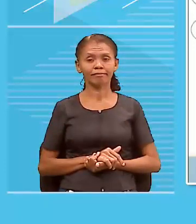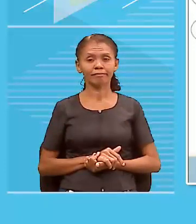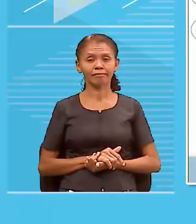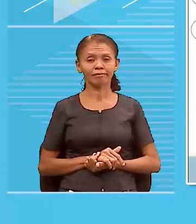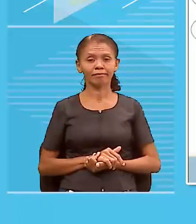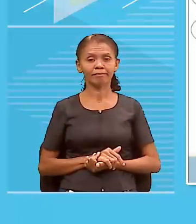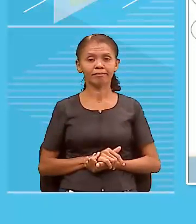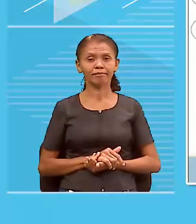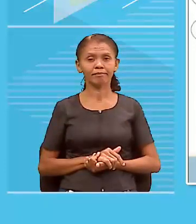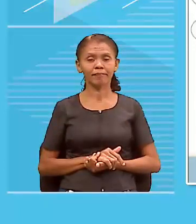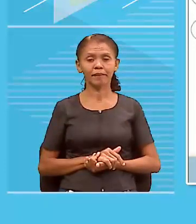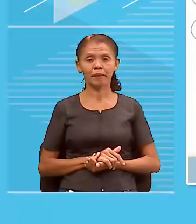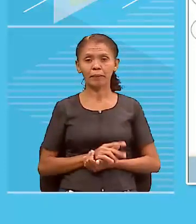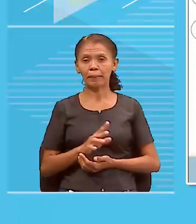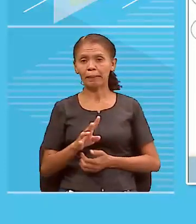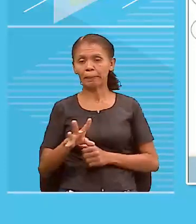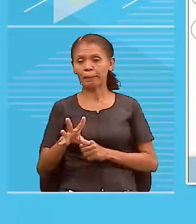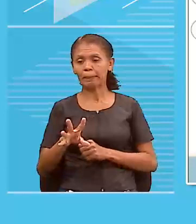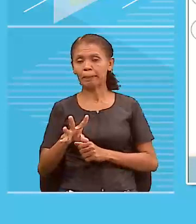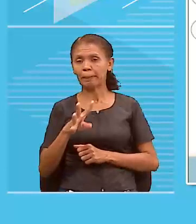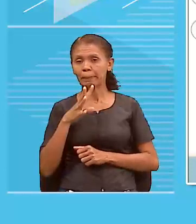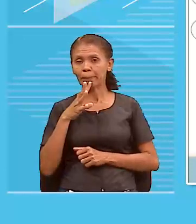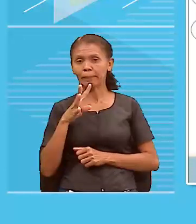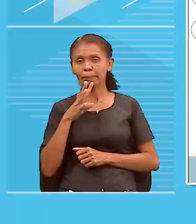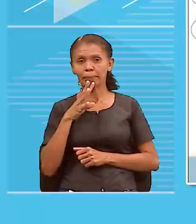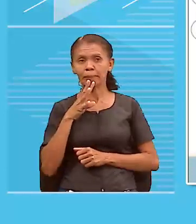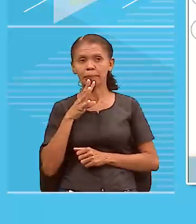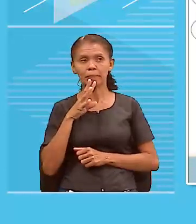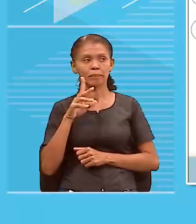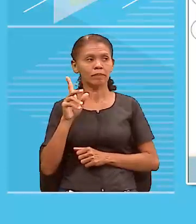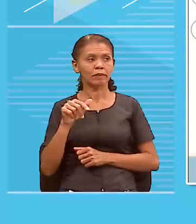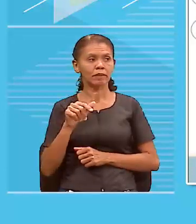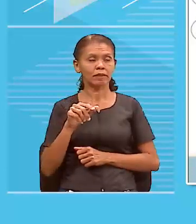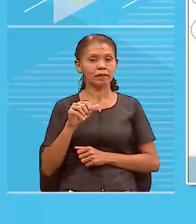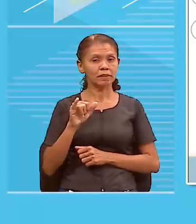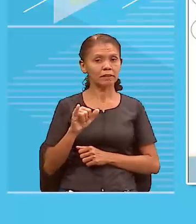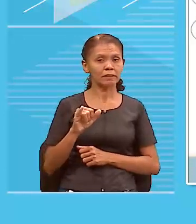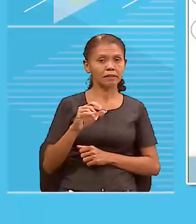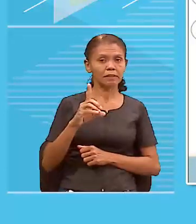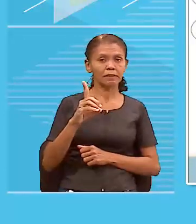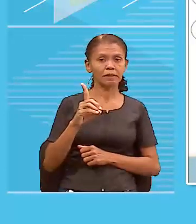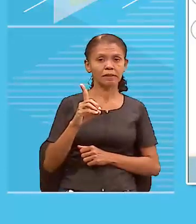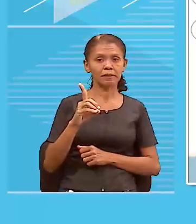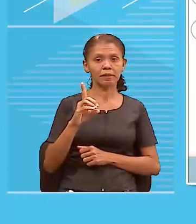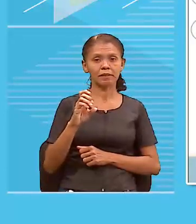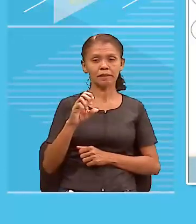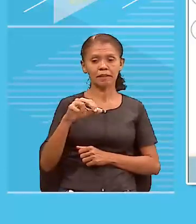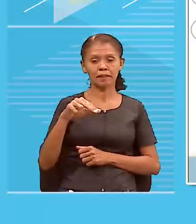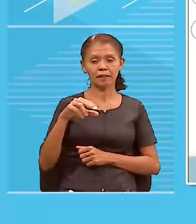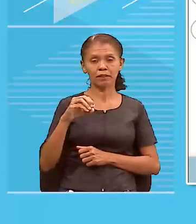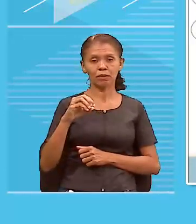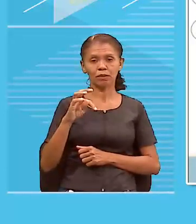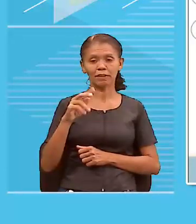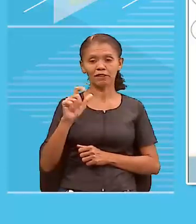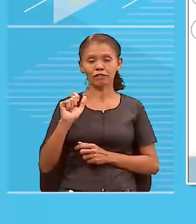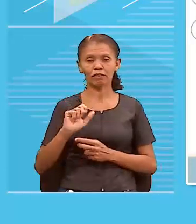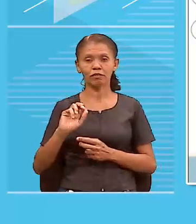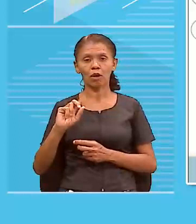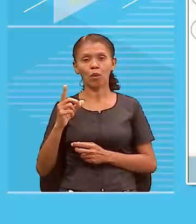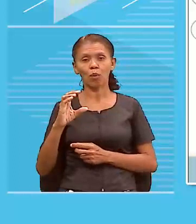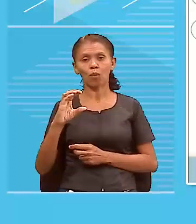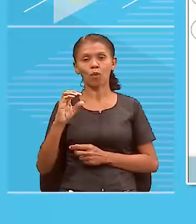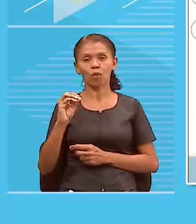Gabriel ela é muito importante se é um dentro de uma visão denotativa ou conotativa tá porque são